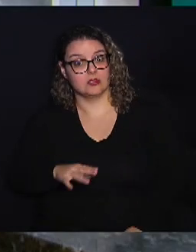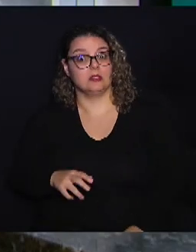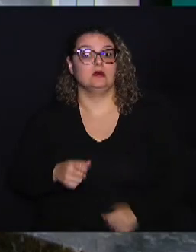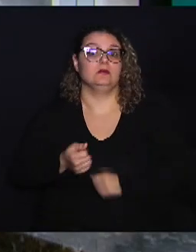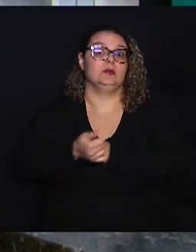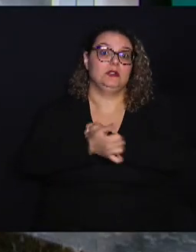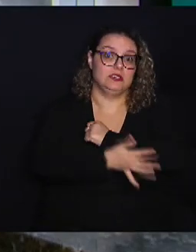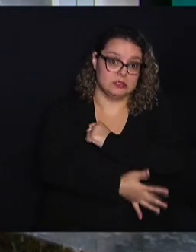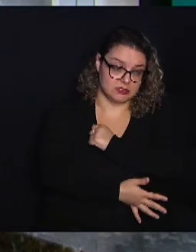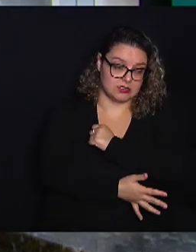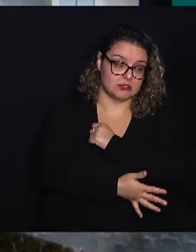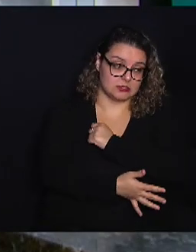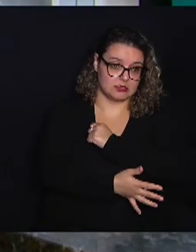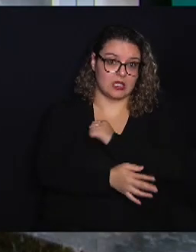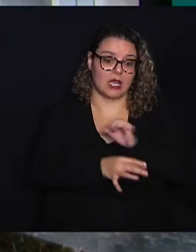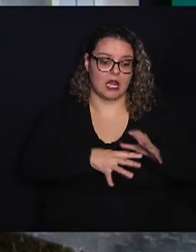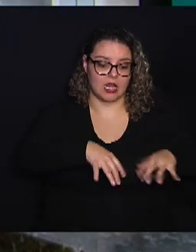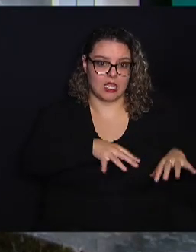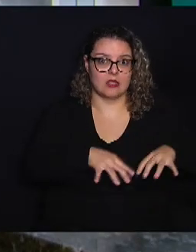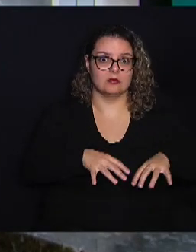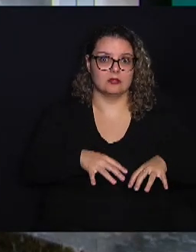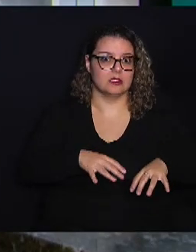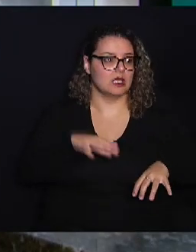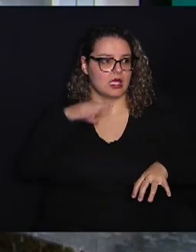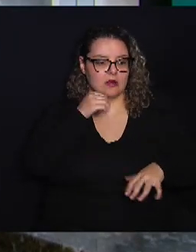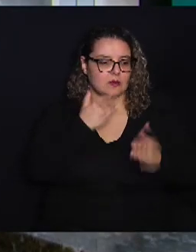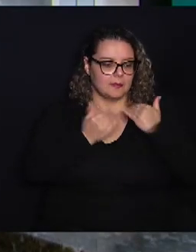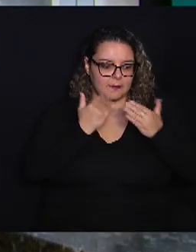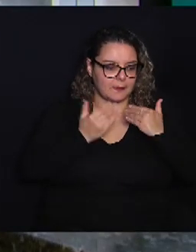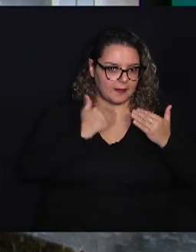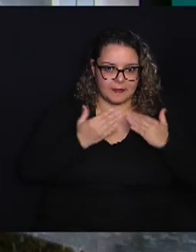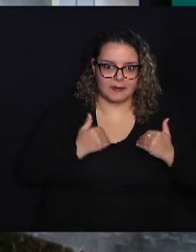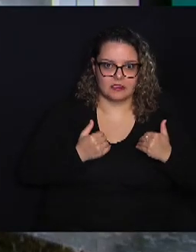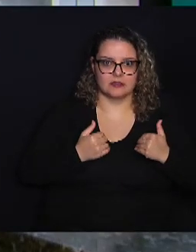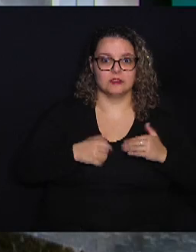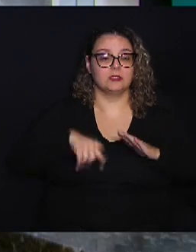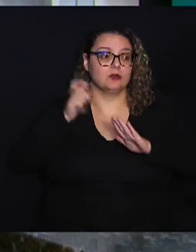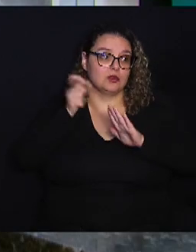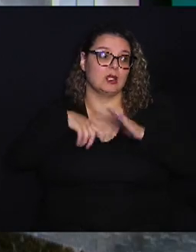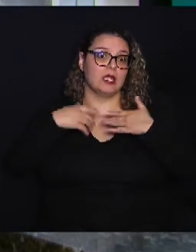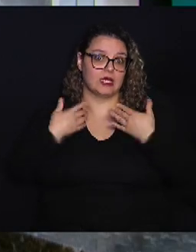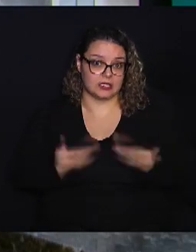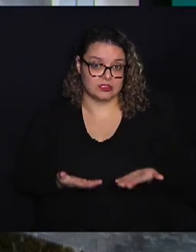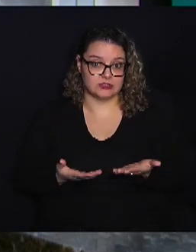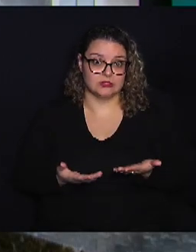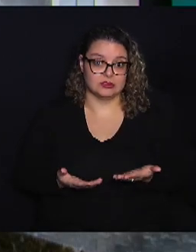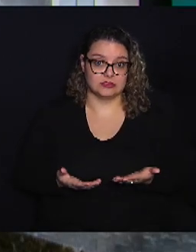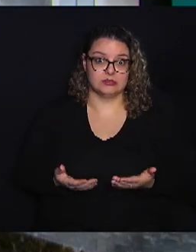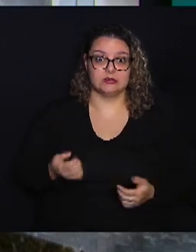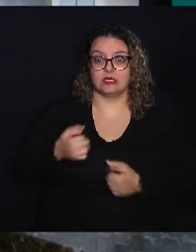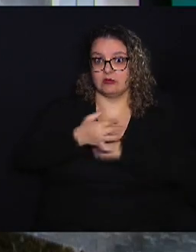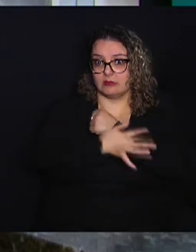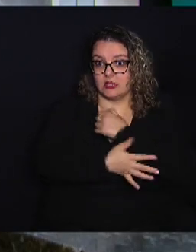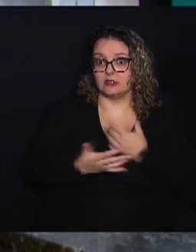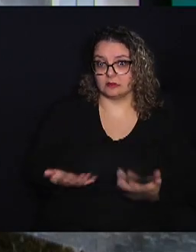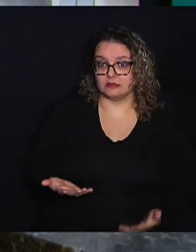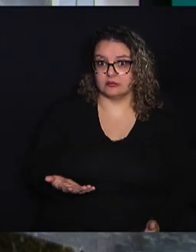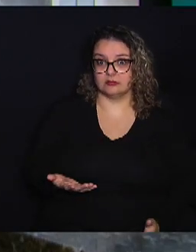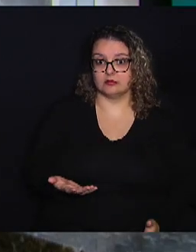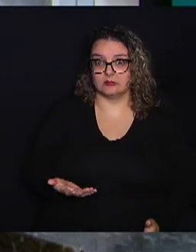essas fezes e elas são rapidamente consumidas. Então, assim, o registro dessas fezes no ambiente é